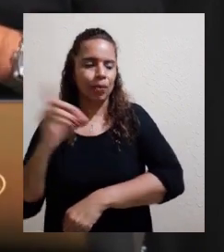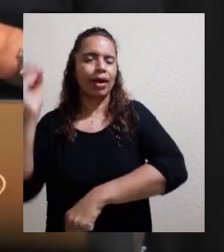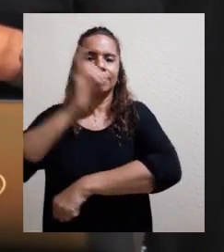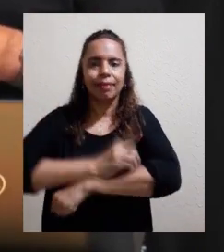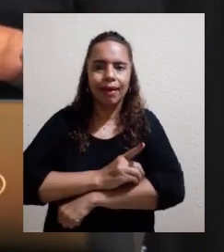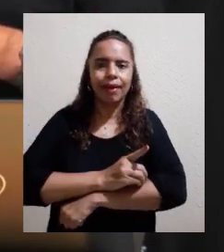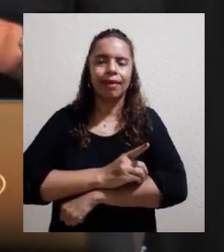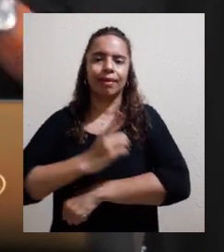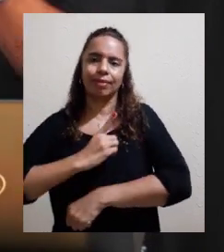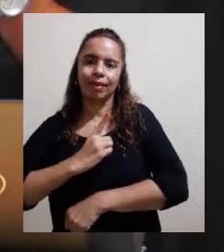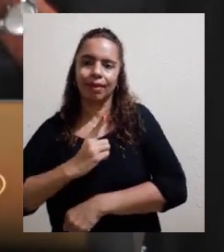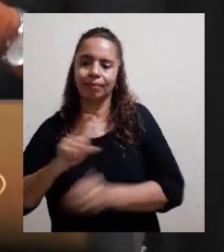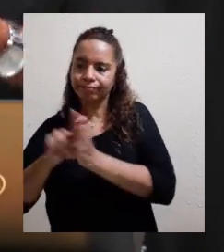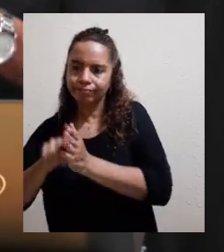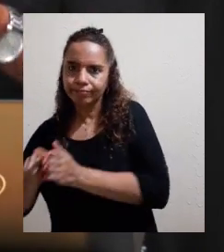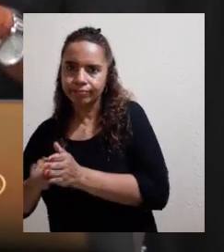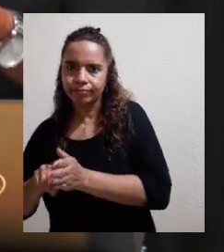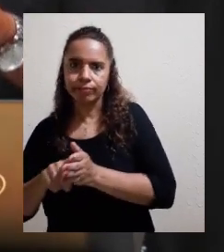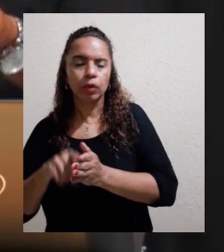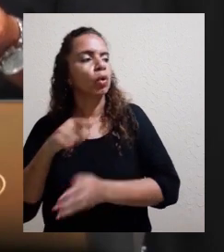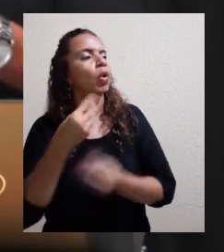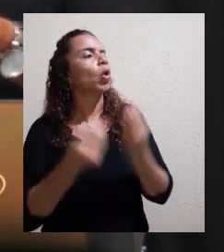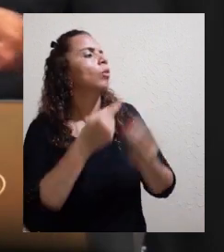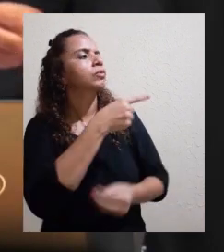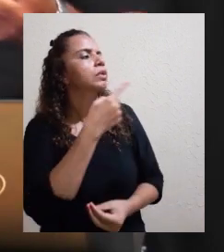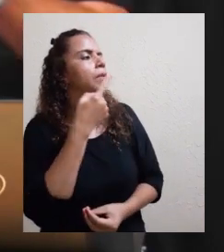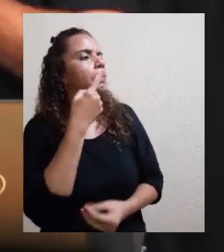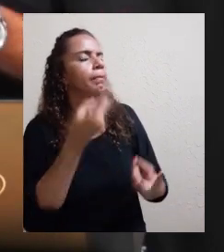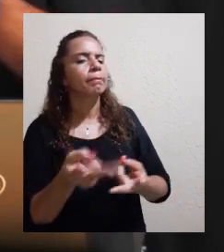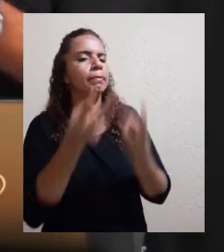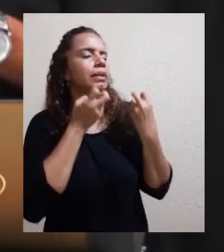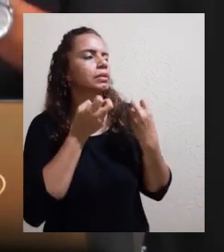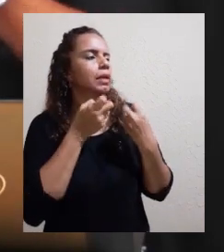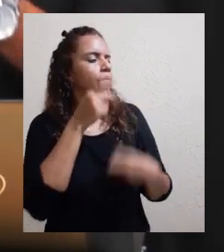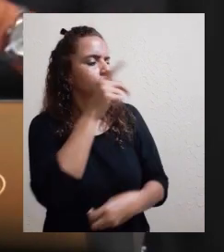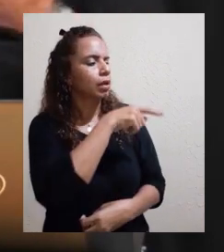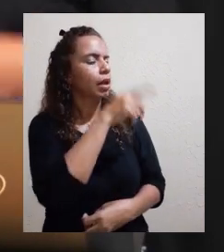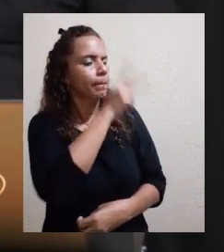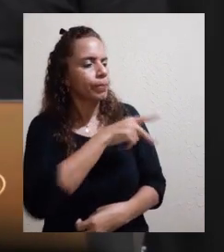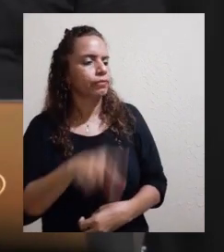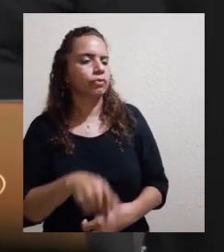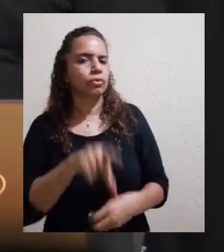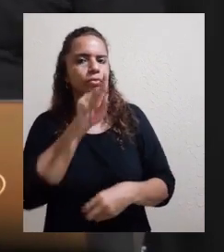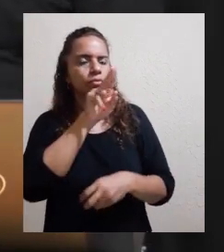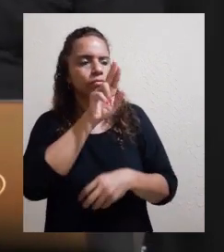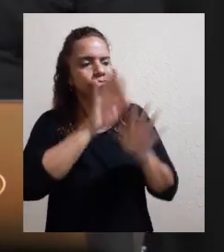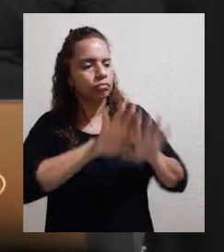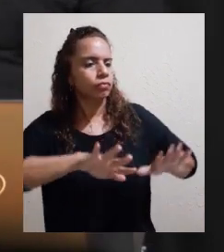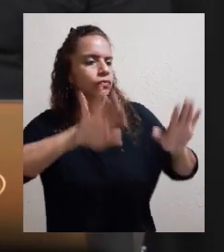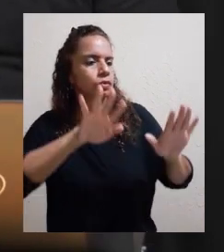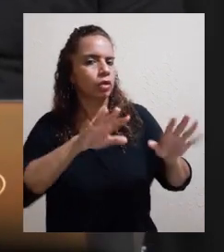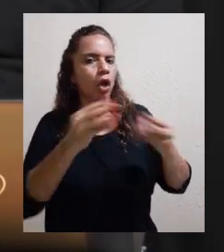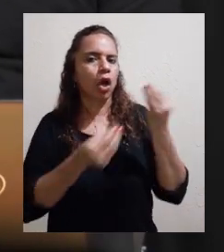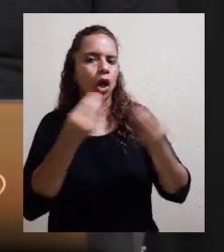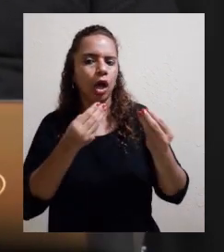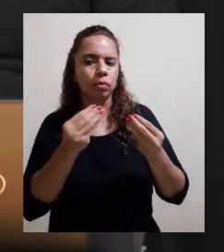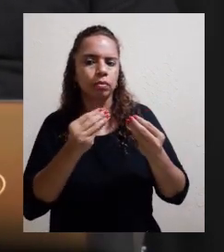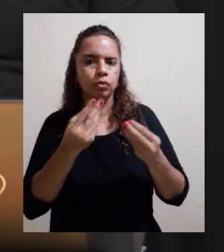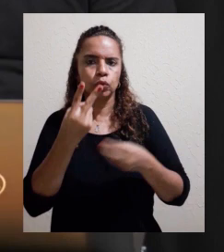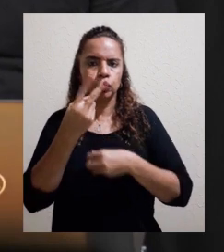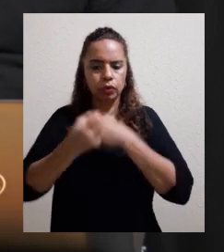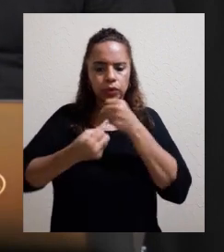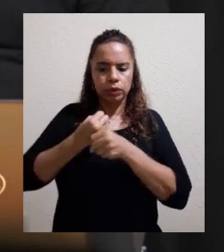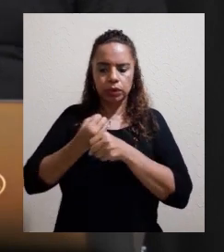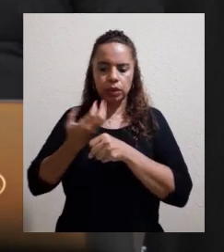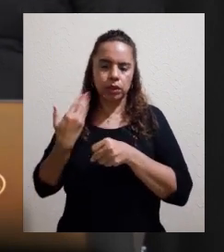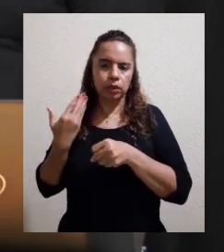Como que esse impacto na pesquisa você visualiza também como professor da universidade, o impacto que isso teve